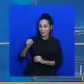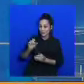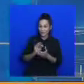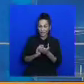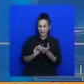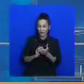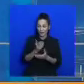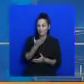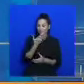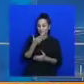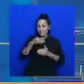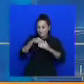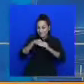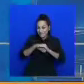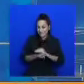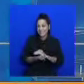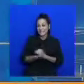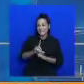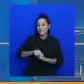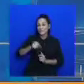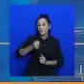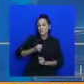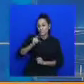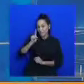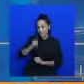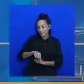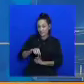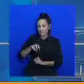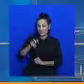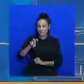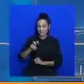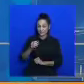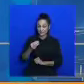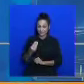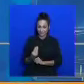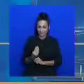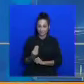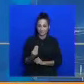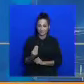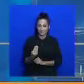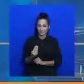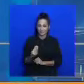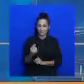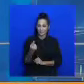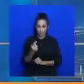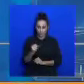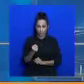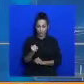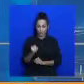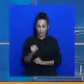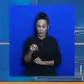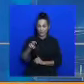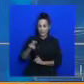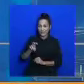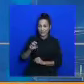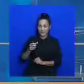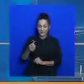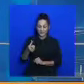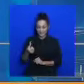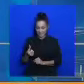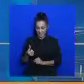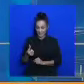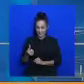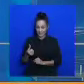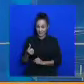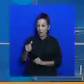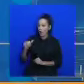2.298 da Lotomania. E as dezenas sorteadas foram 53, 18,